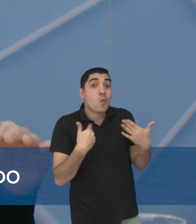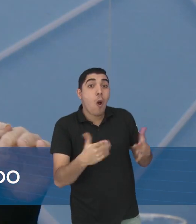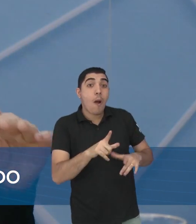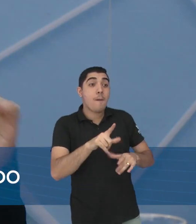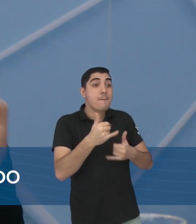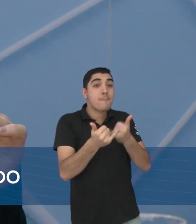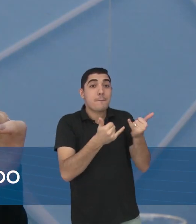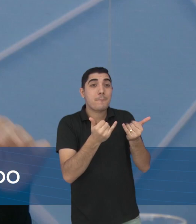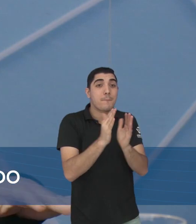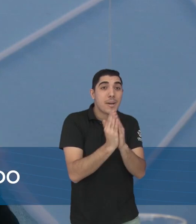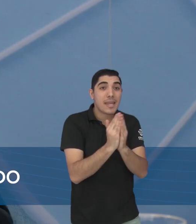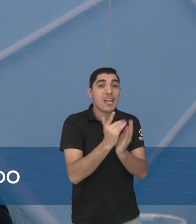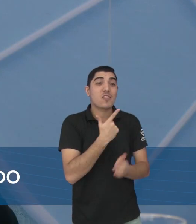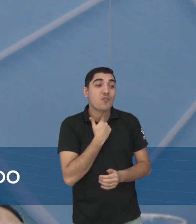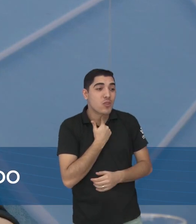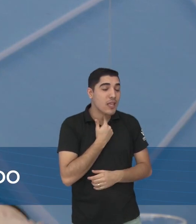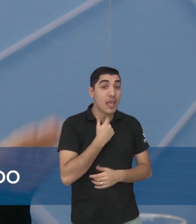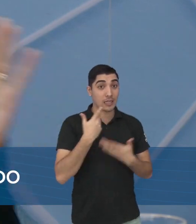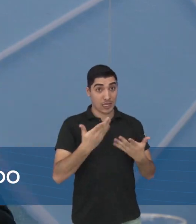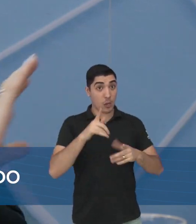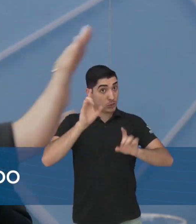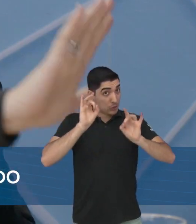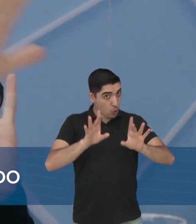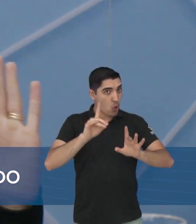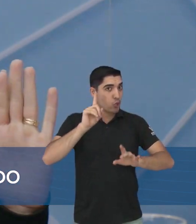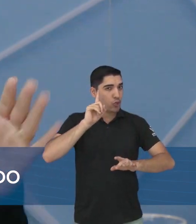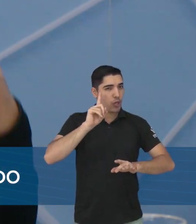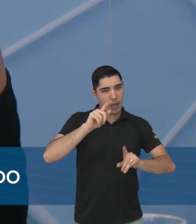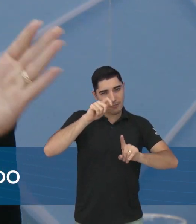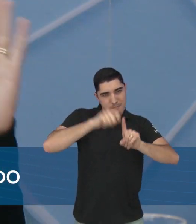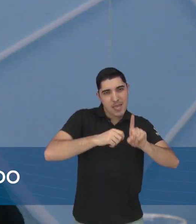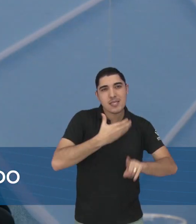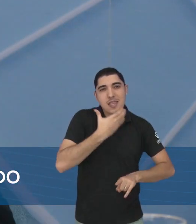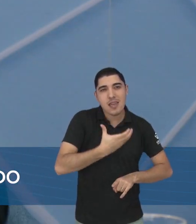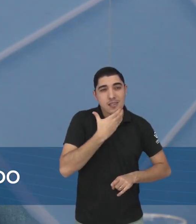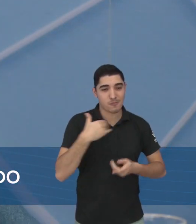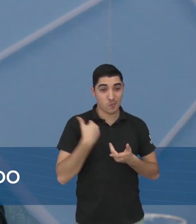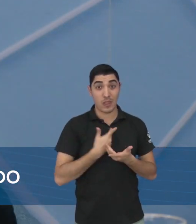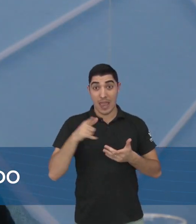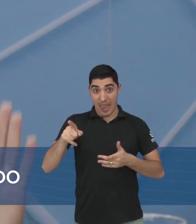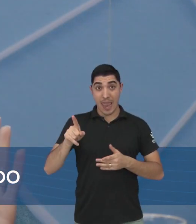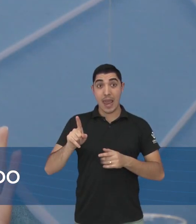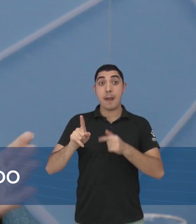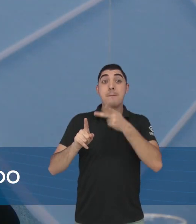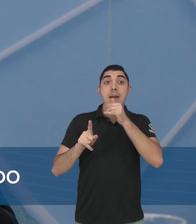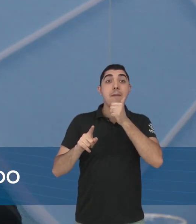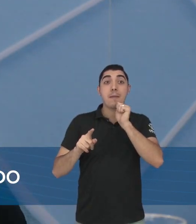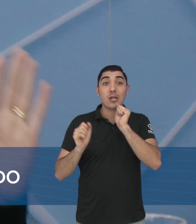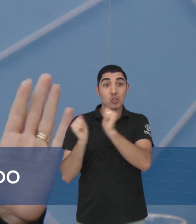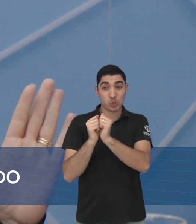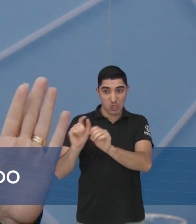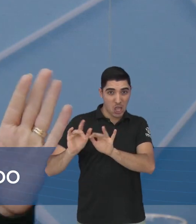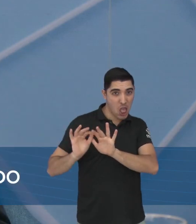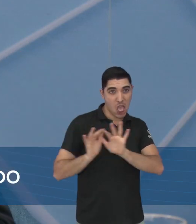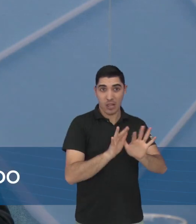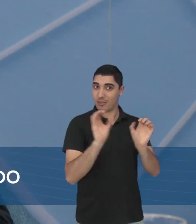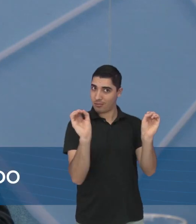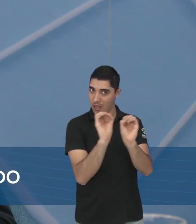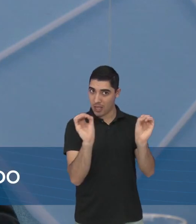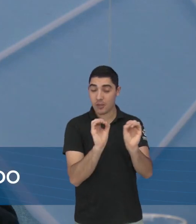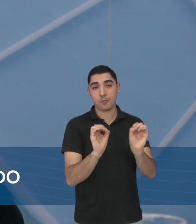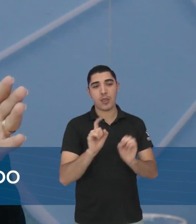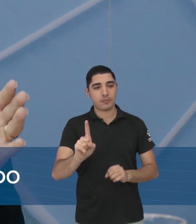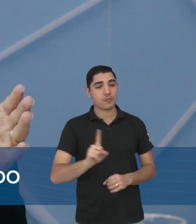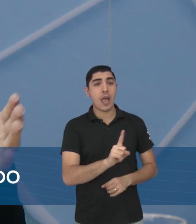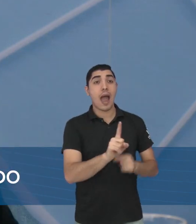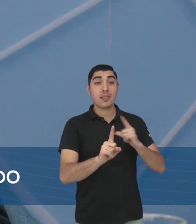essa oportunidade no dia a dia. Então no Natal a gente expõe os brinquedos, ela entra sem os pais na lojinha para escolher o brinquedo.